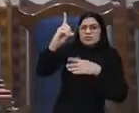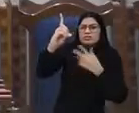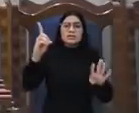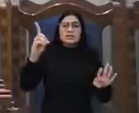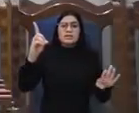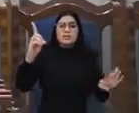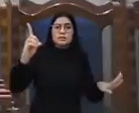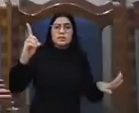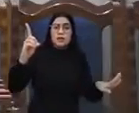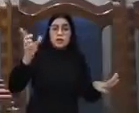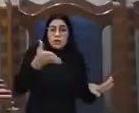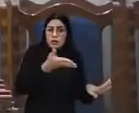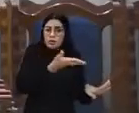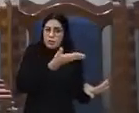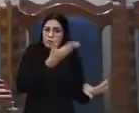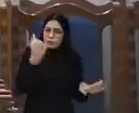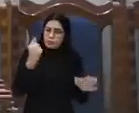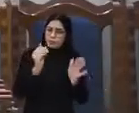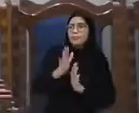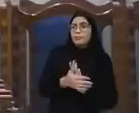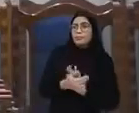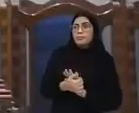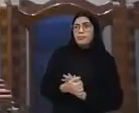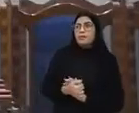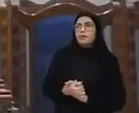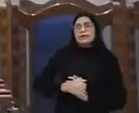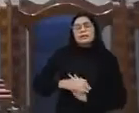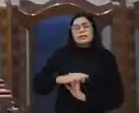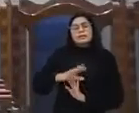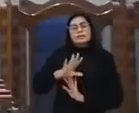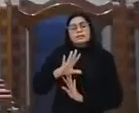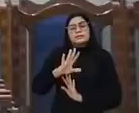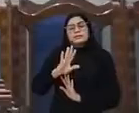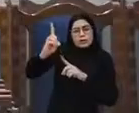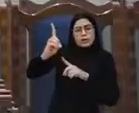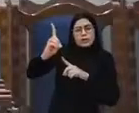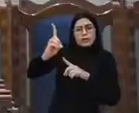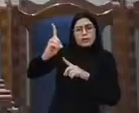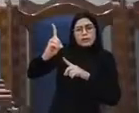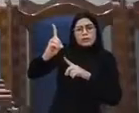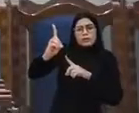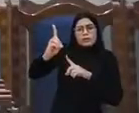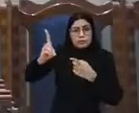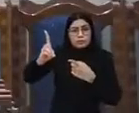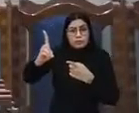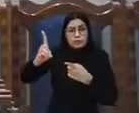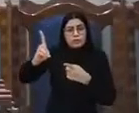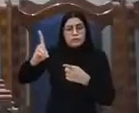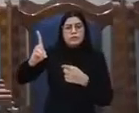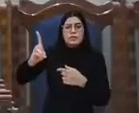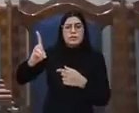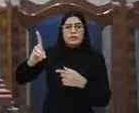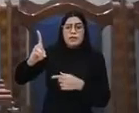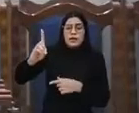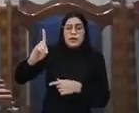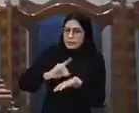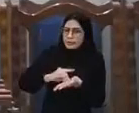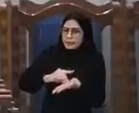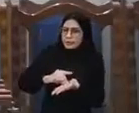além dos nossos deuses, então aplaca esta praga, aplaca esta pandemia, aplaca